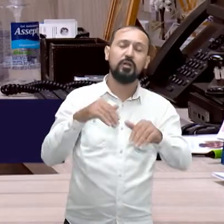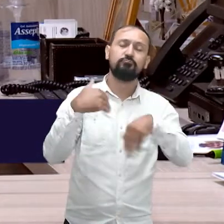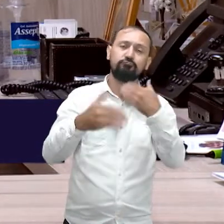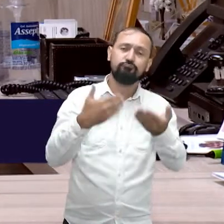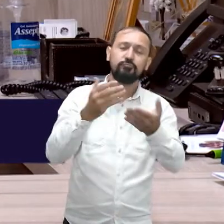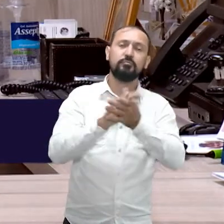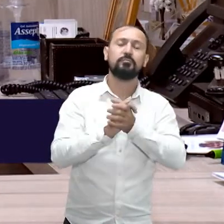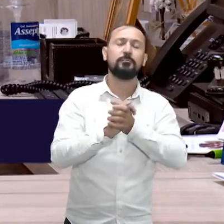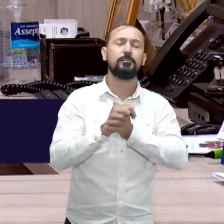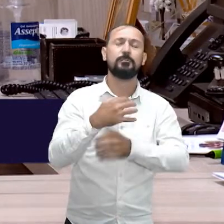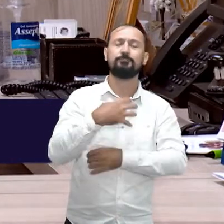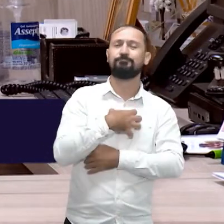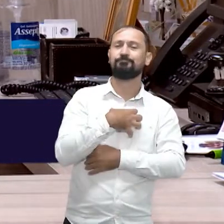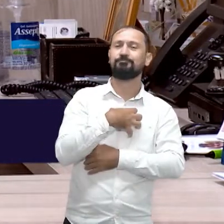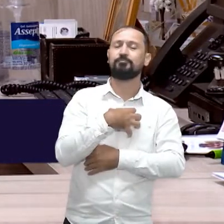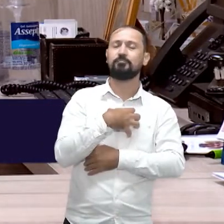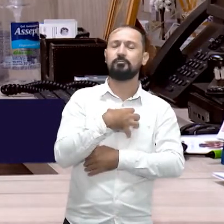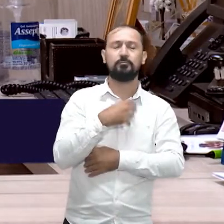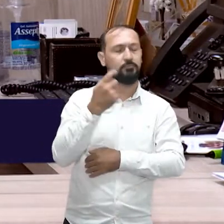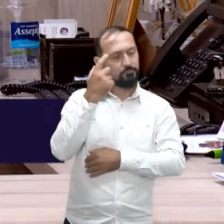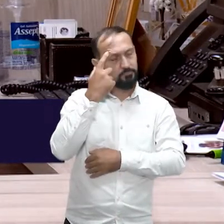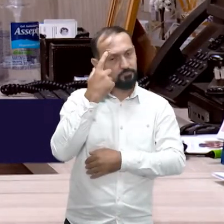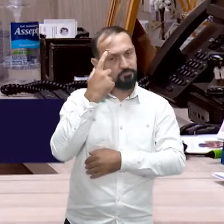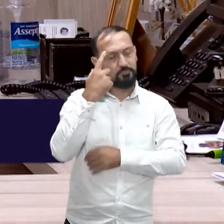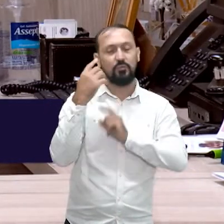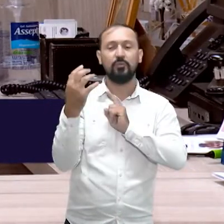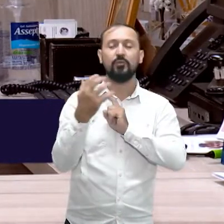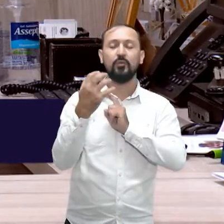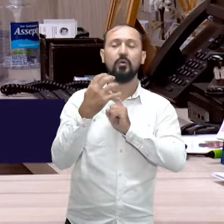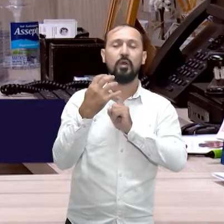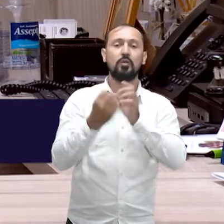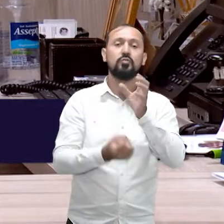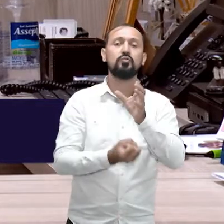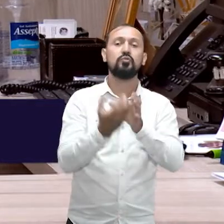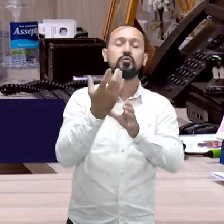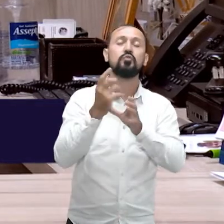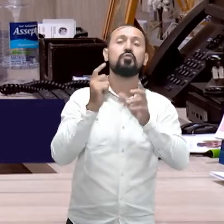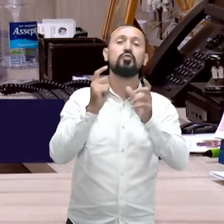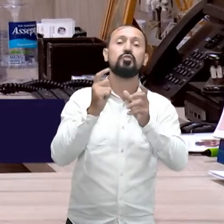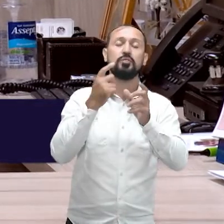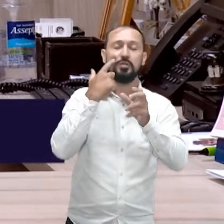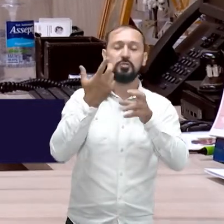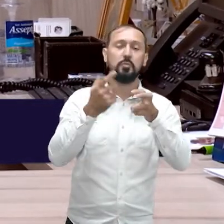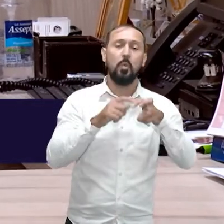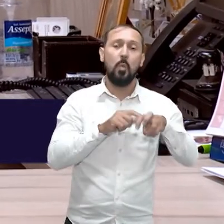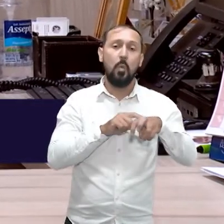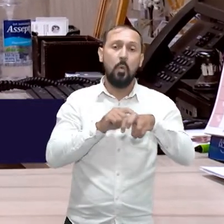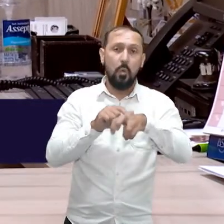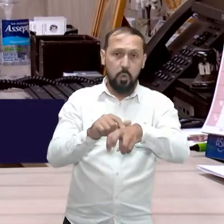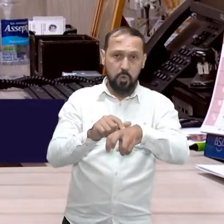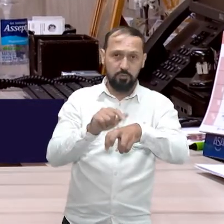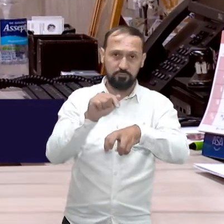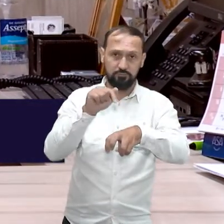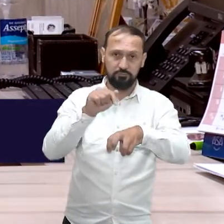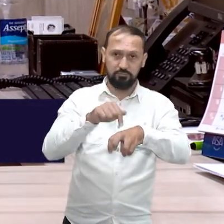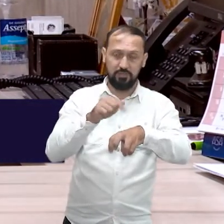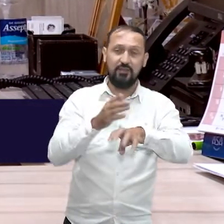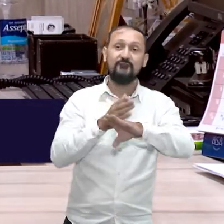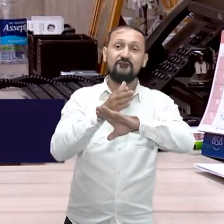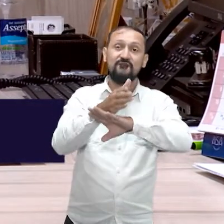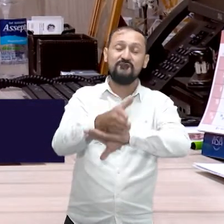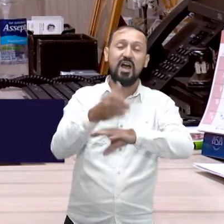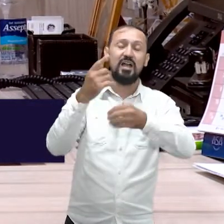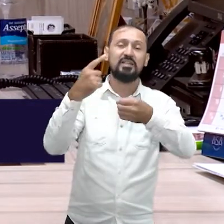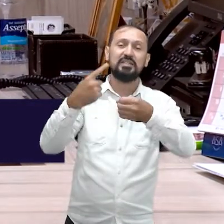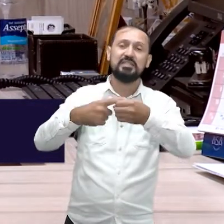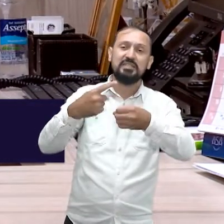capital com esse diagnóstico avançado, nos motivou a criar um projeto de unidades móveis que levasse